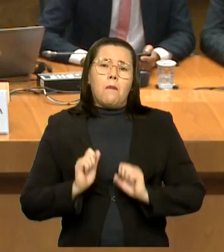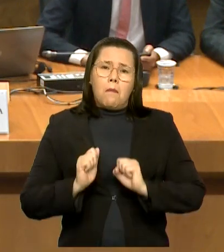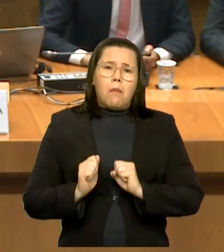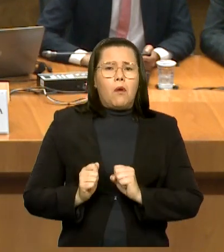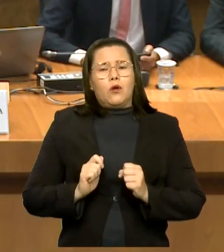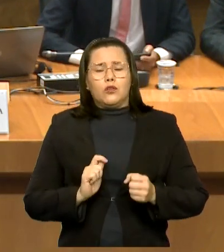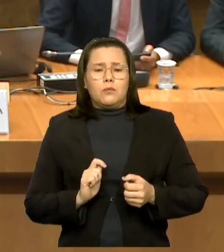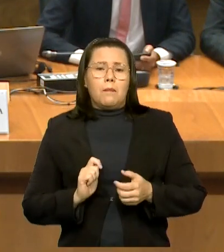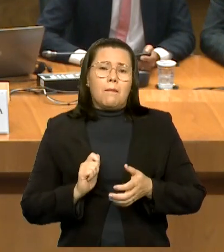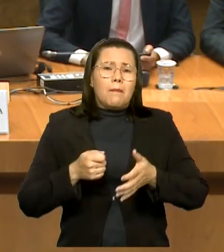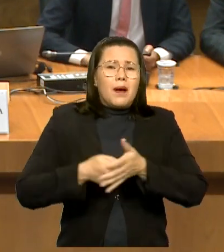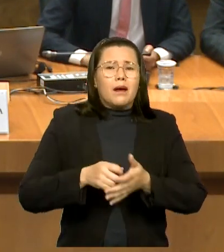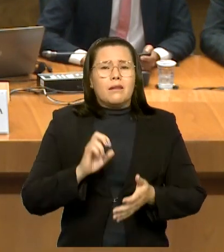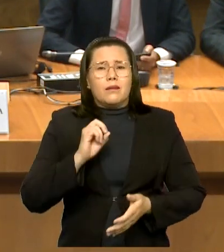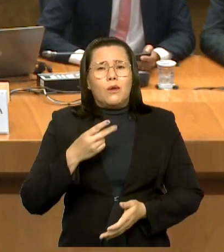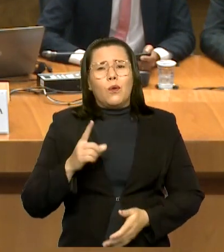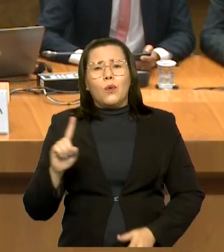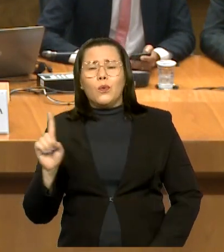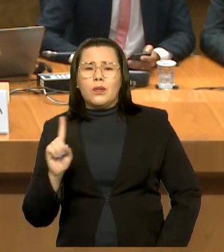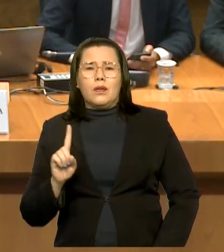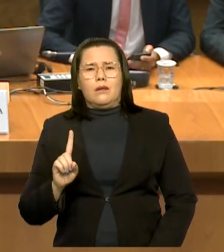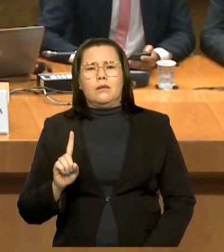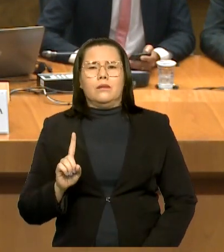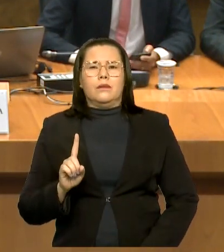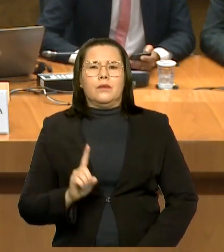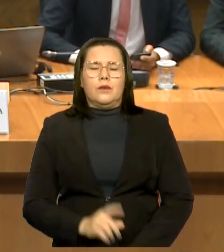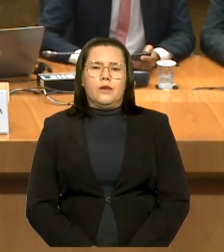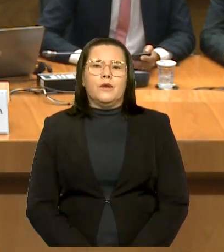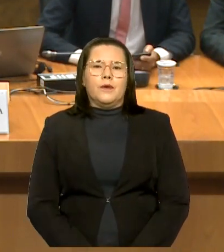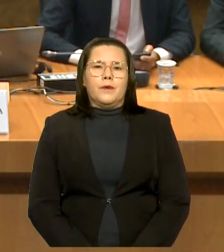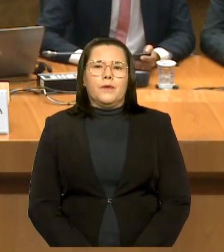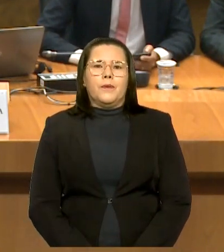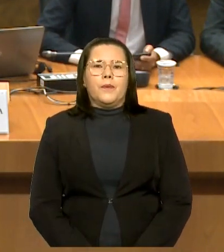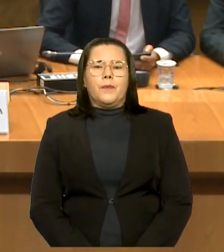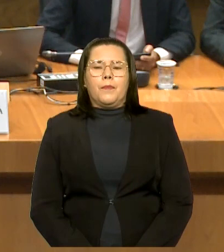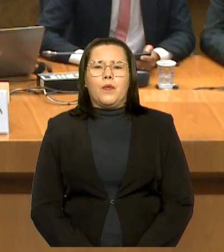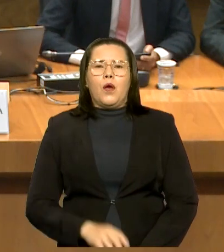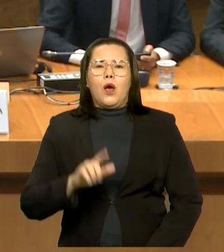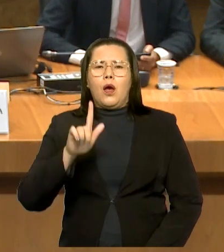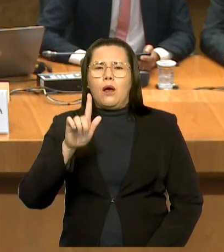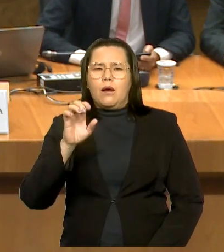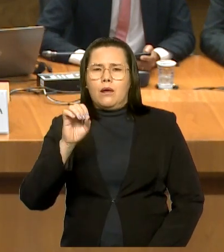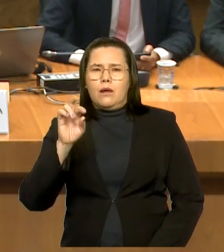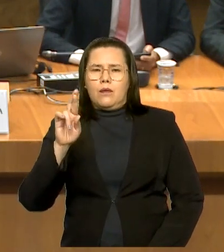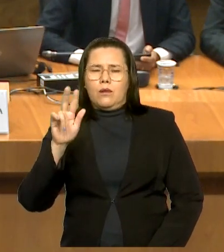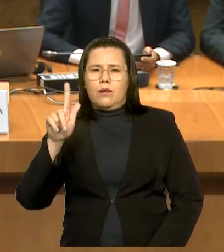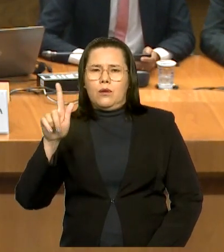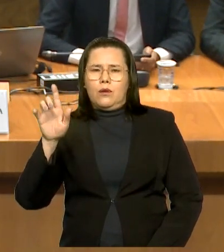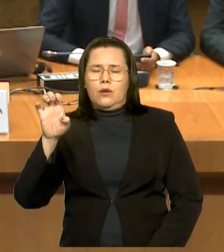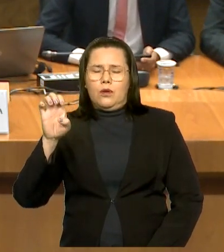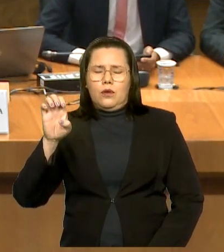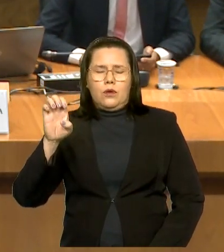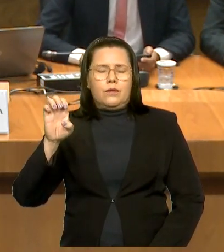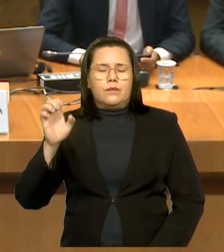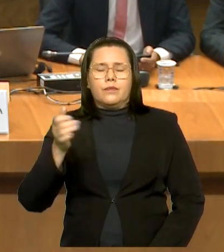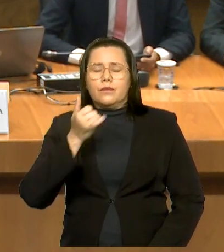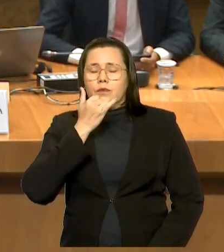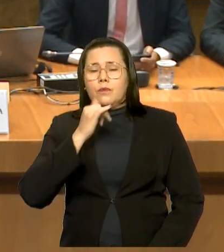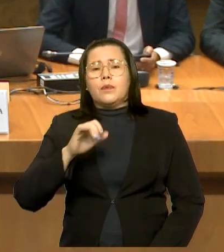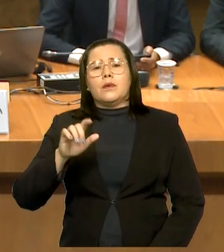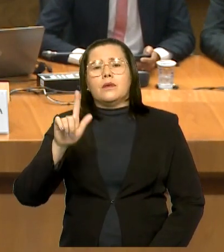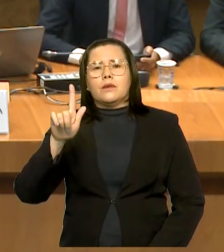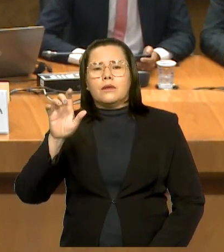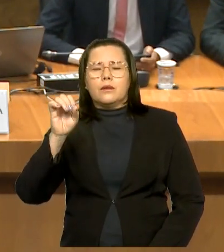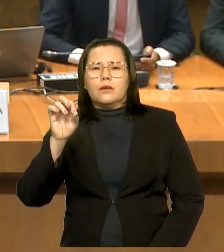bares, hotéis e demais estabelecimentos de gênero similar. Com pareceres favoráveis das Comissões de Constituição, Justiça